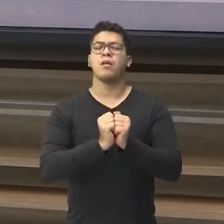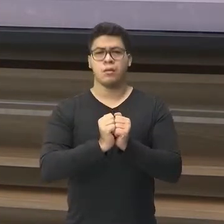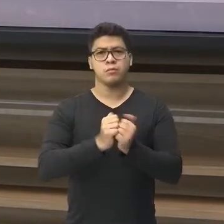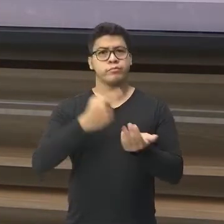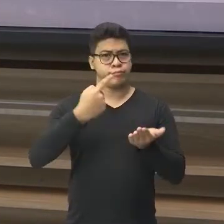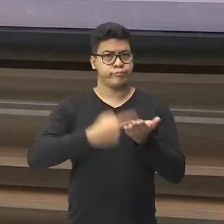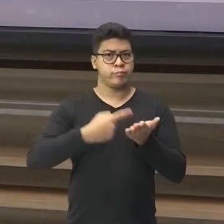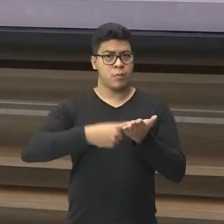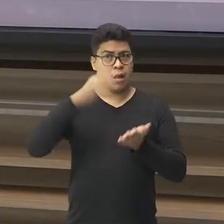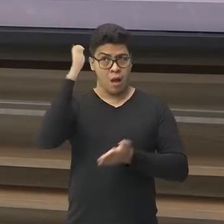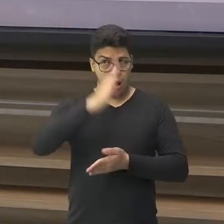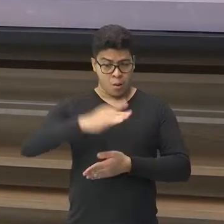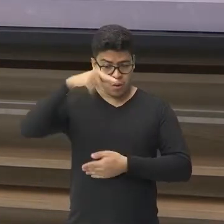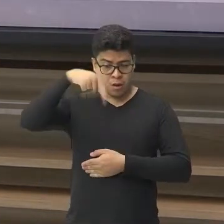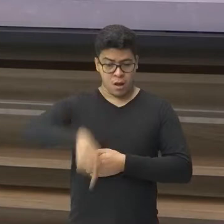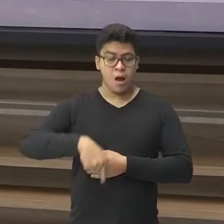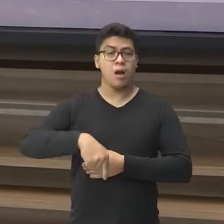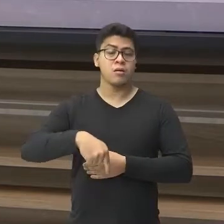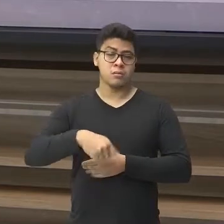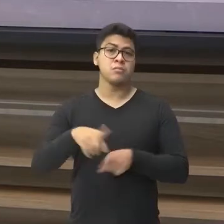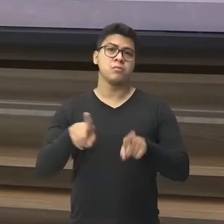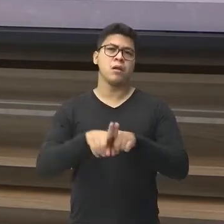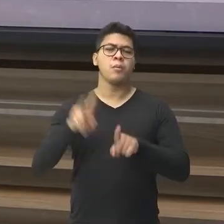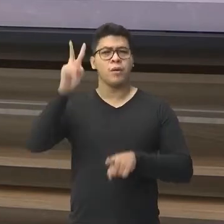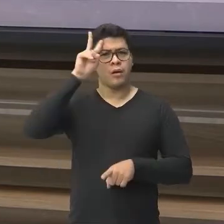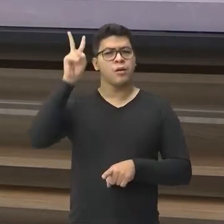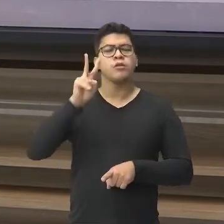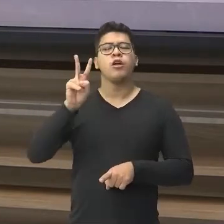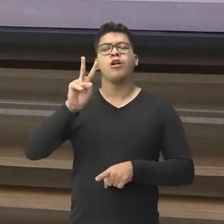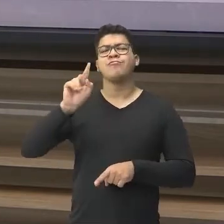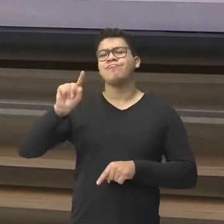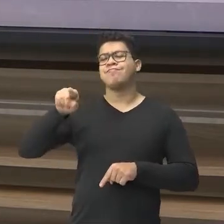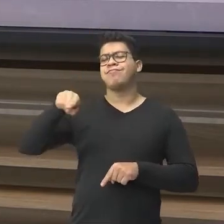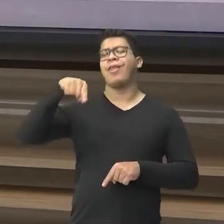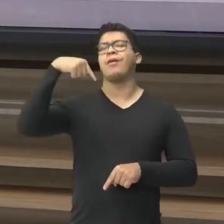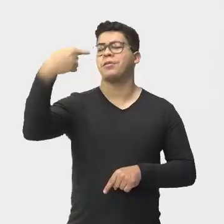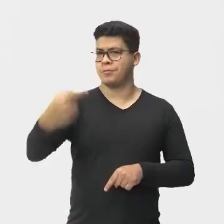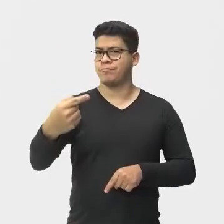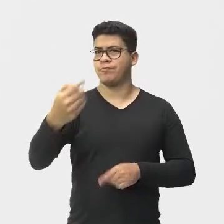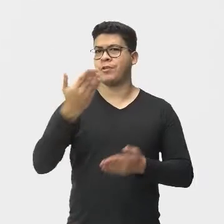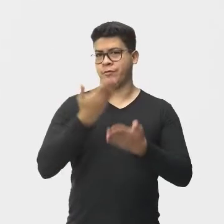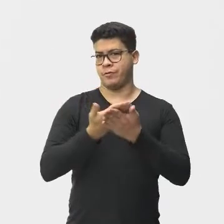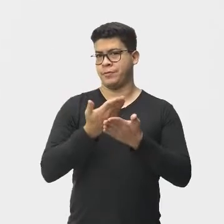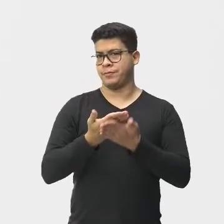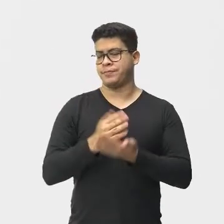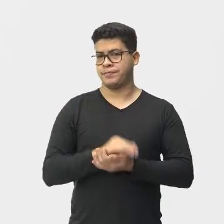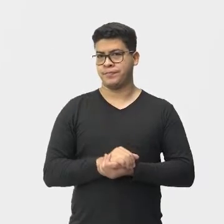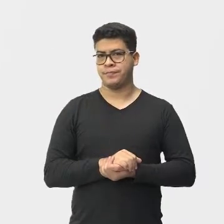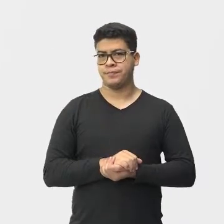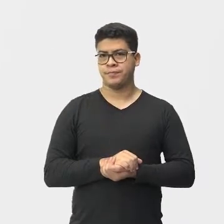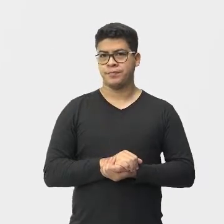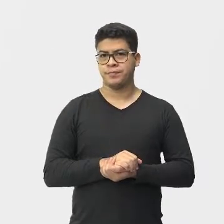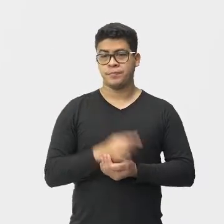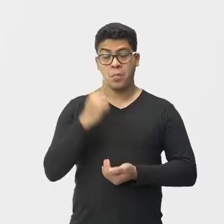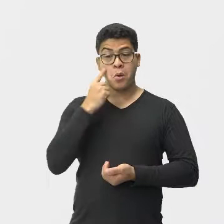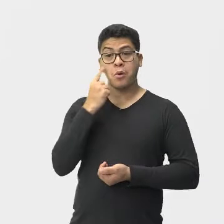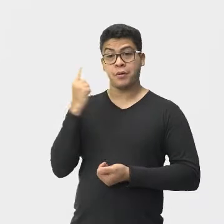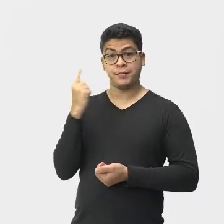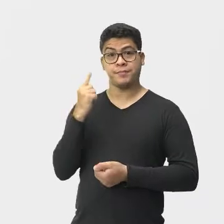para a nossa história naquele momento, que a gente vai discutir aí em aulas posteriores. Vamos continuar aqui a nossa leitura?